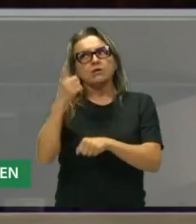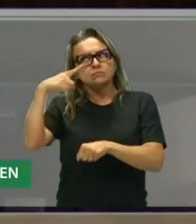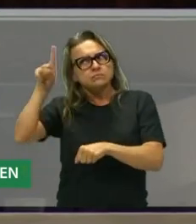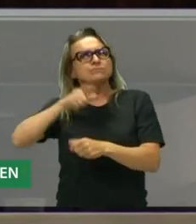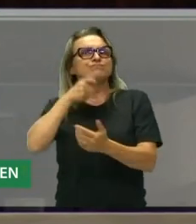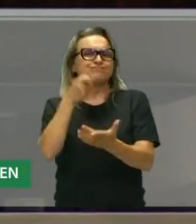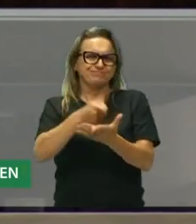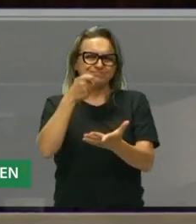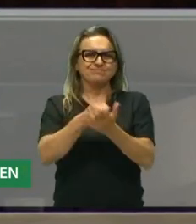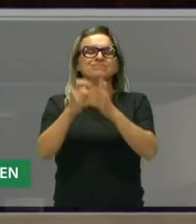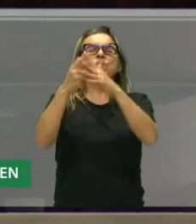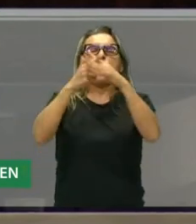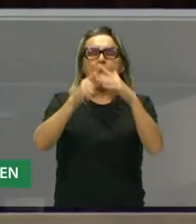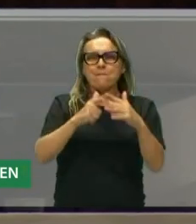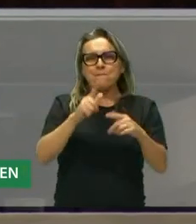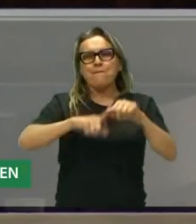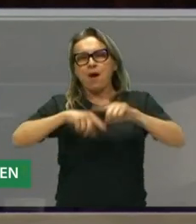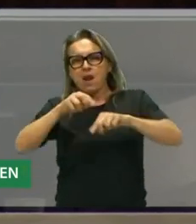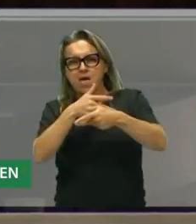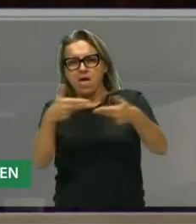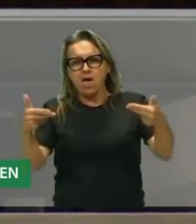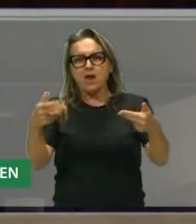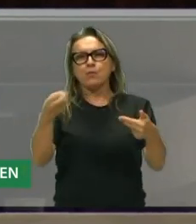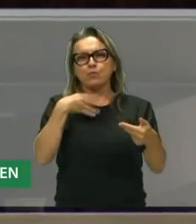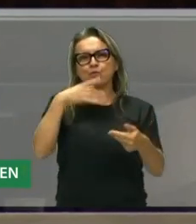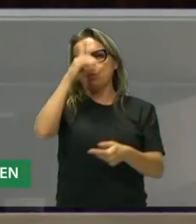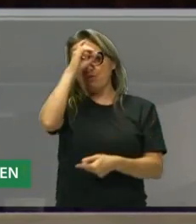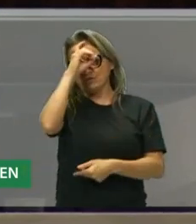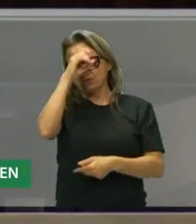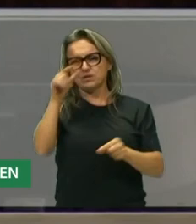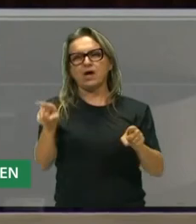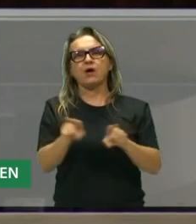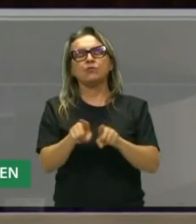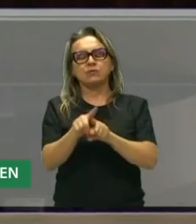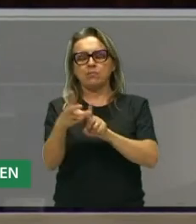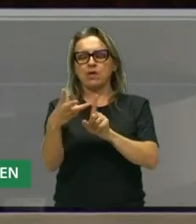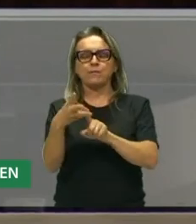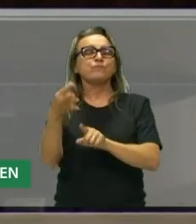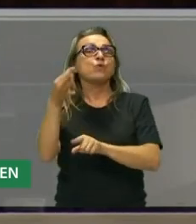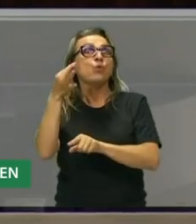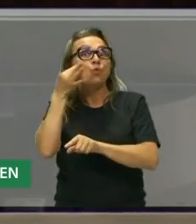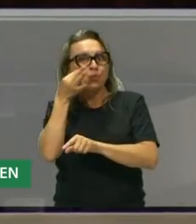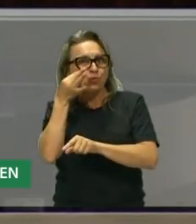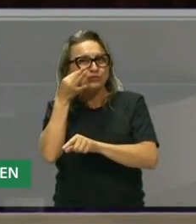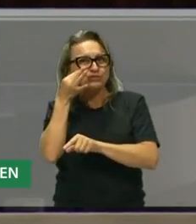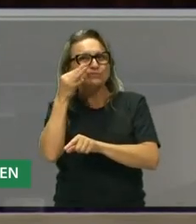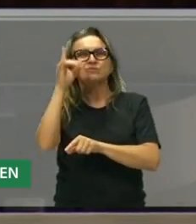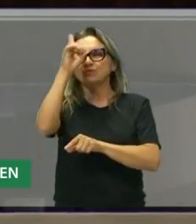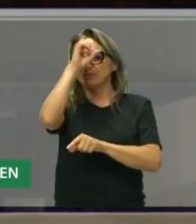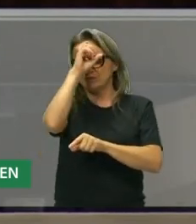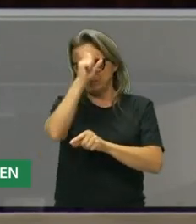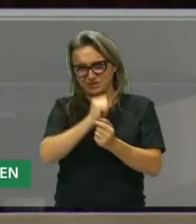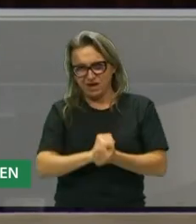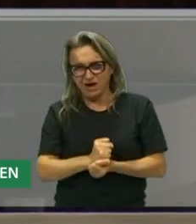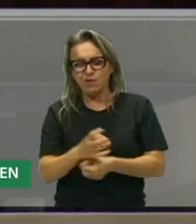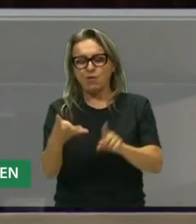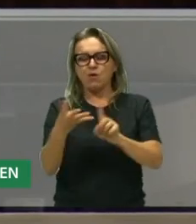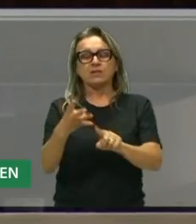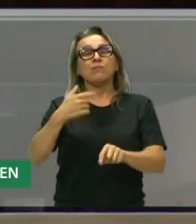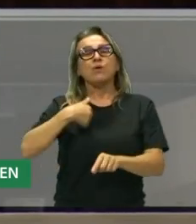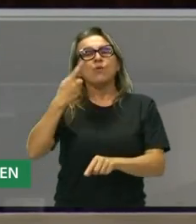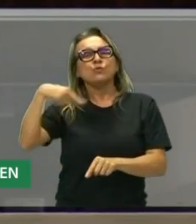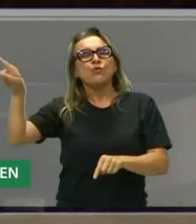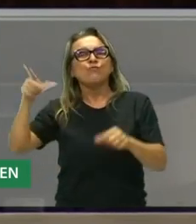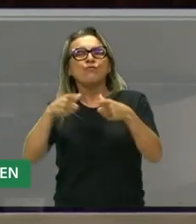equipamentos para o novo hospital, ao custeio do hospital, quando estive em Brasília também, que estive no Ministério da